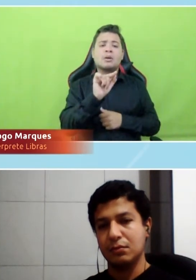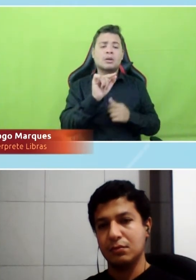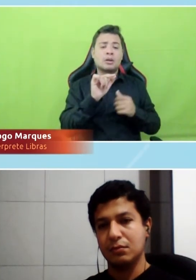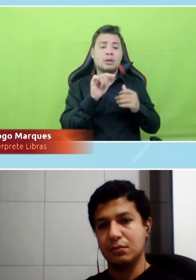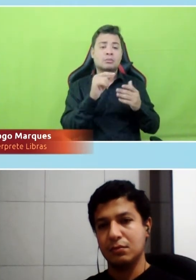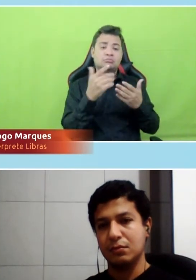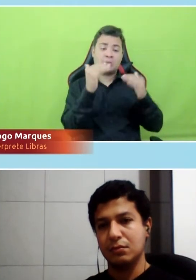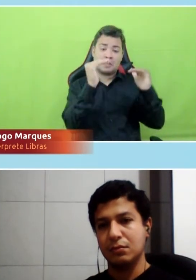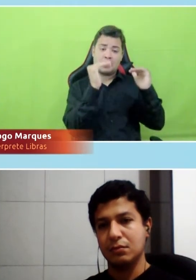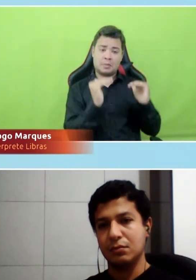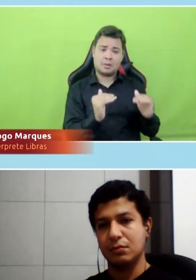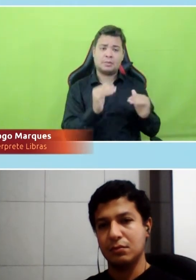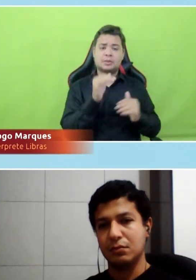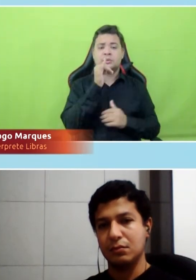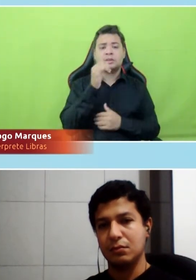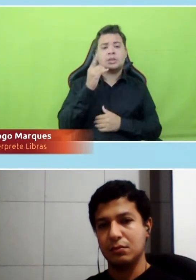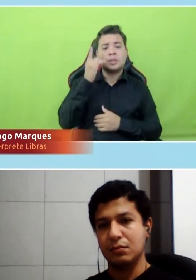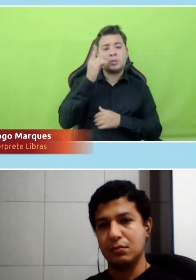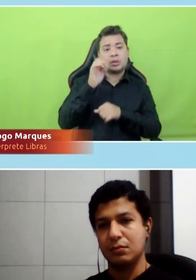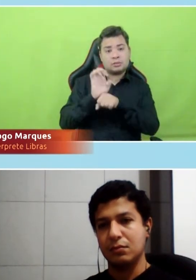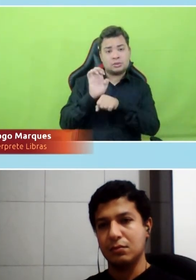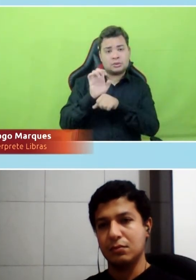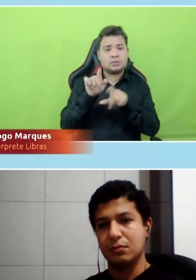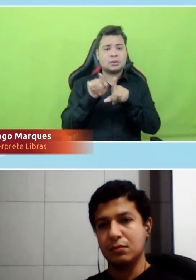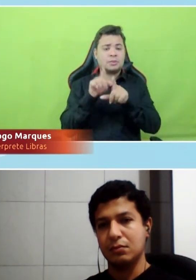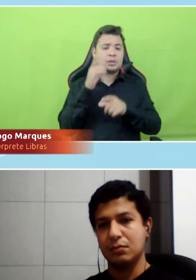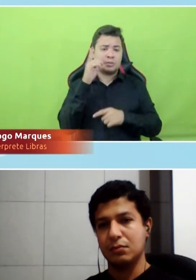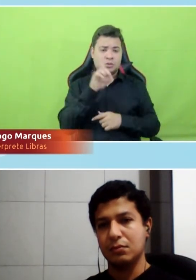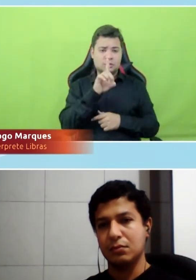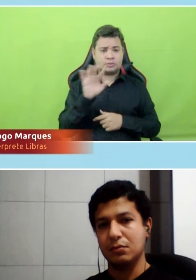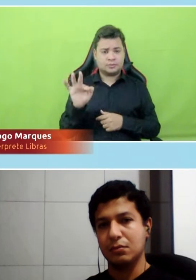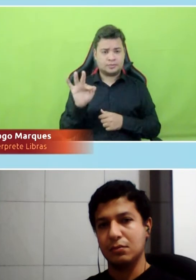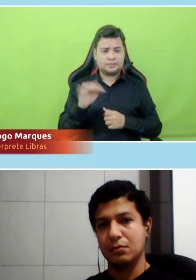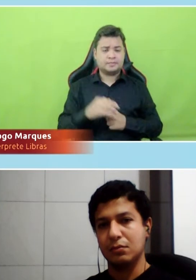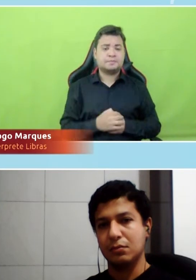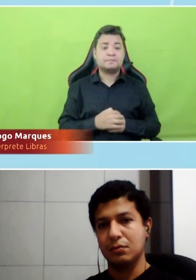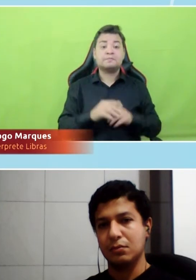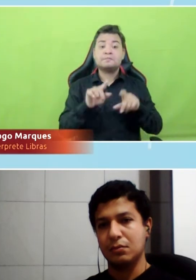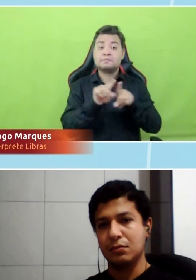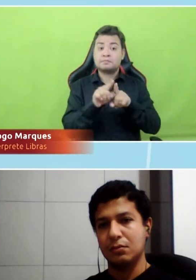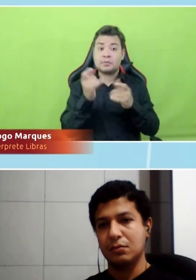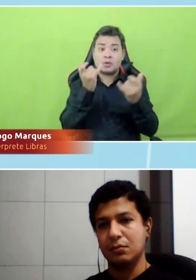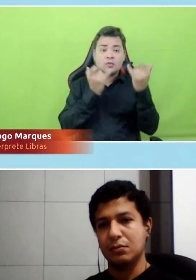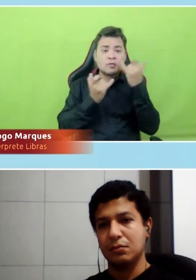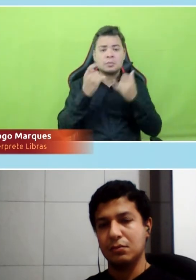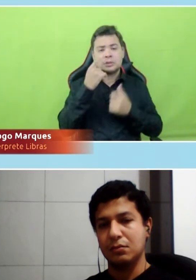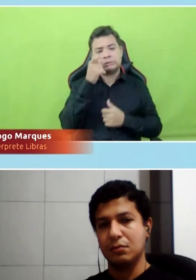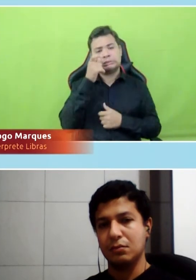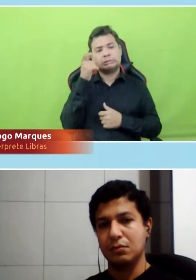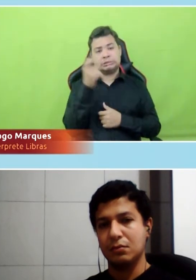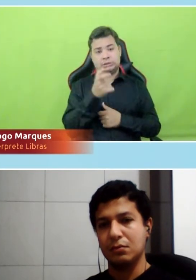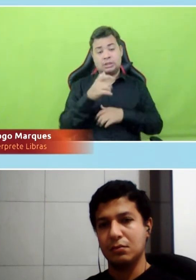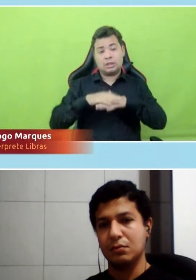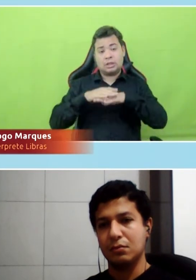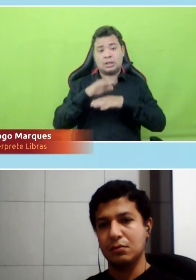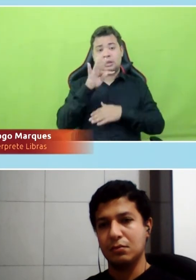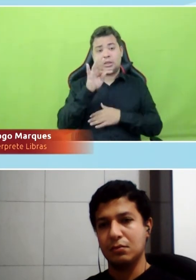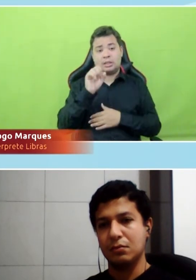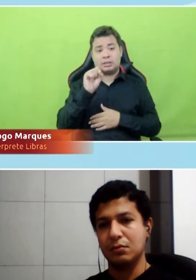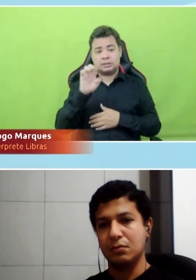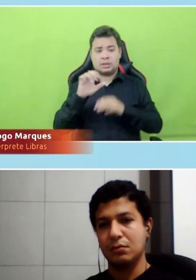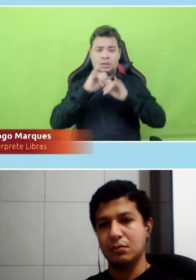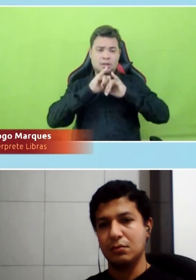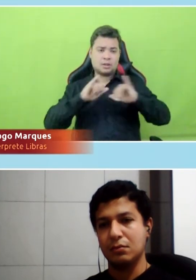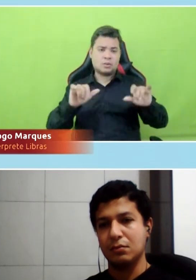deputado estadual e deputado distrital. Outra informação interessante, que também foi divulgada pelo TSE, é que os candidatos do